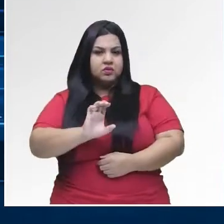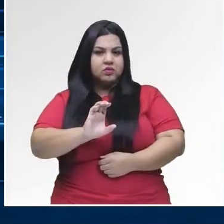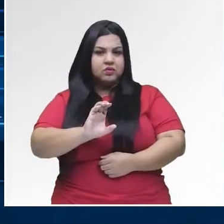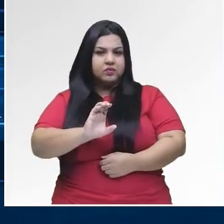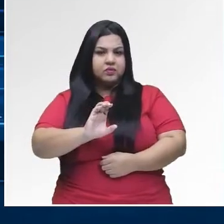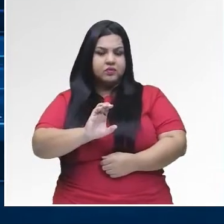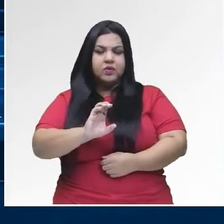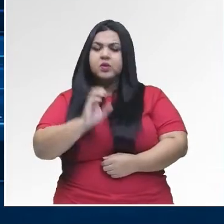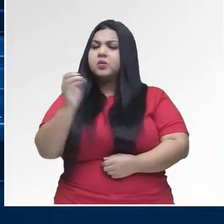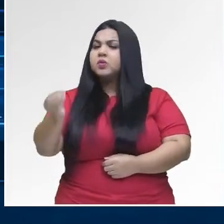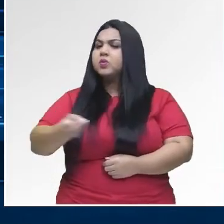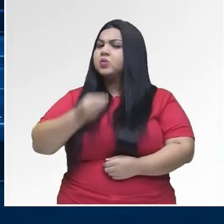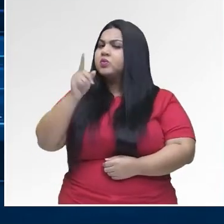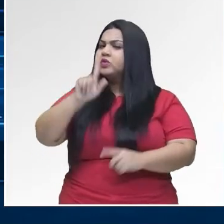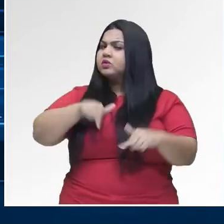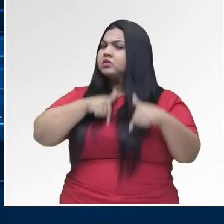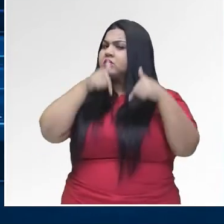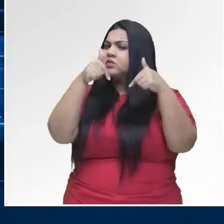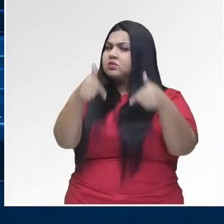Como que você agiu?